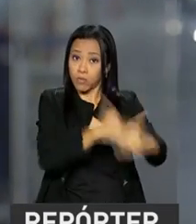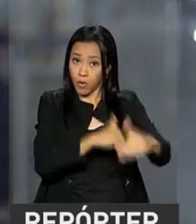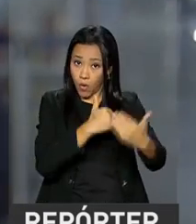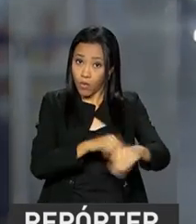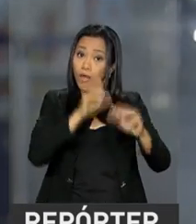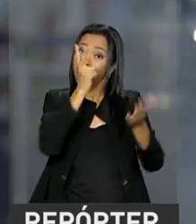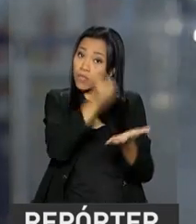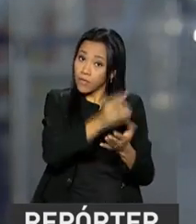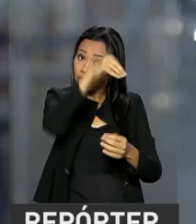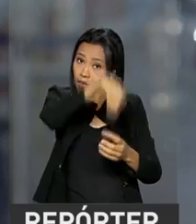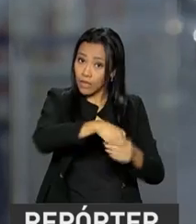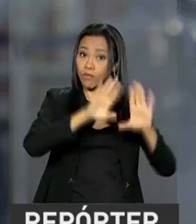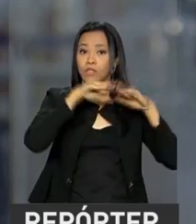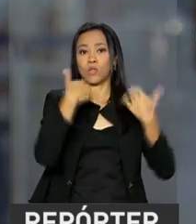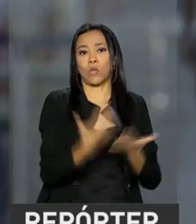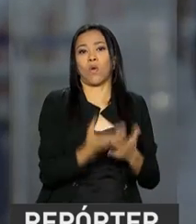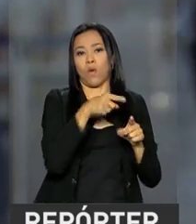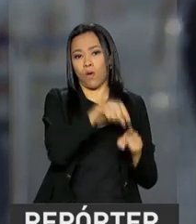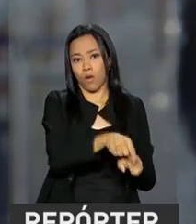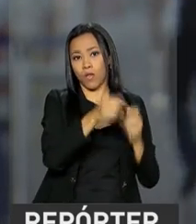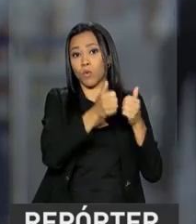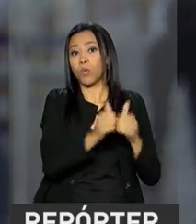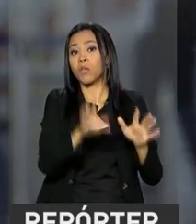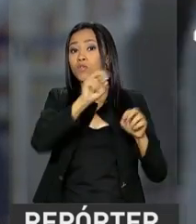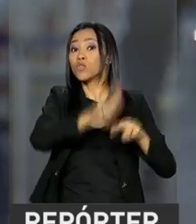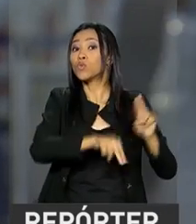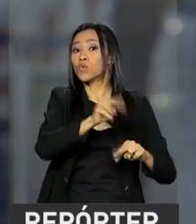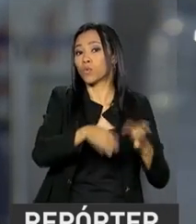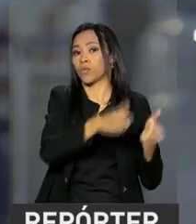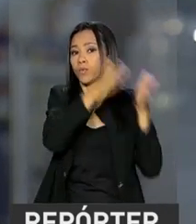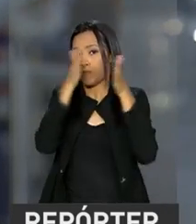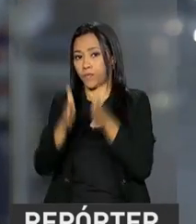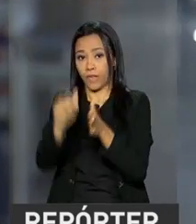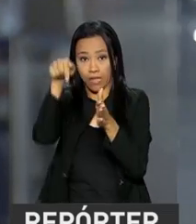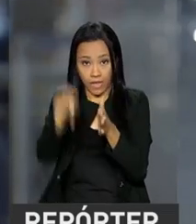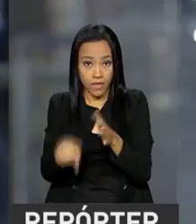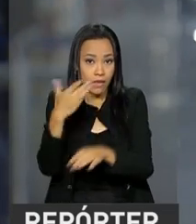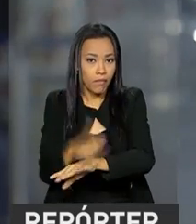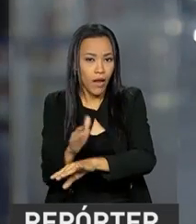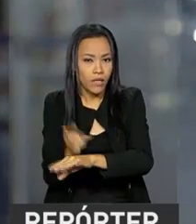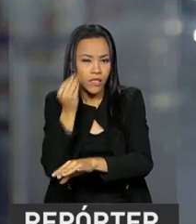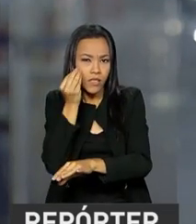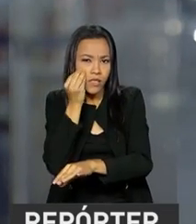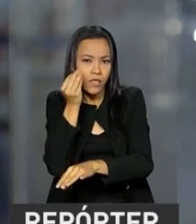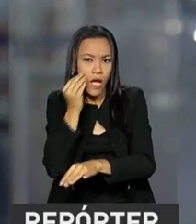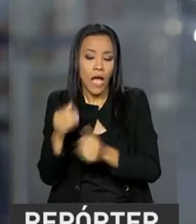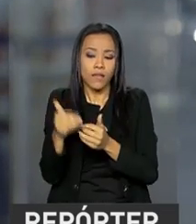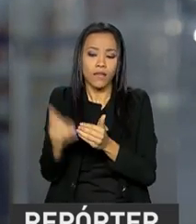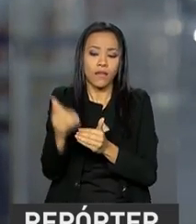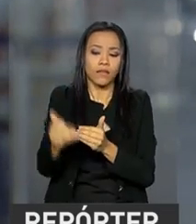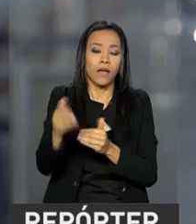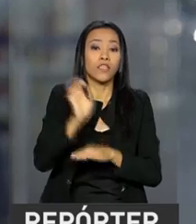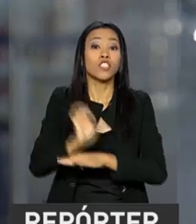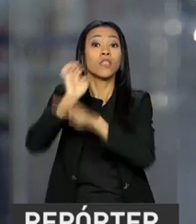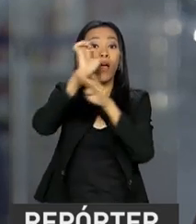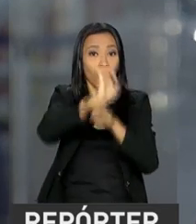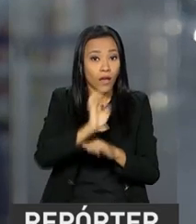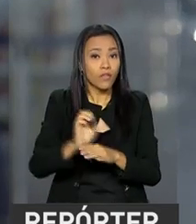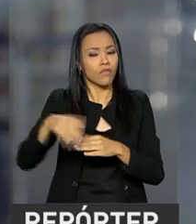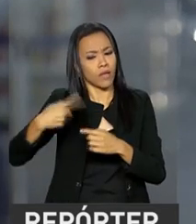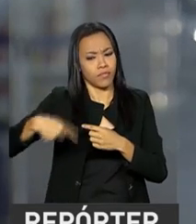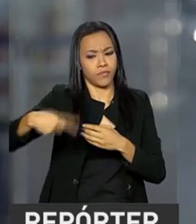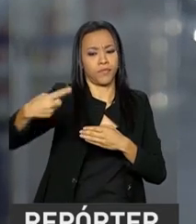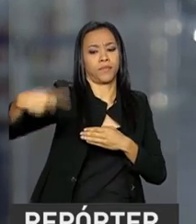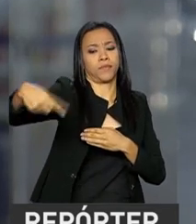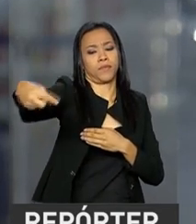na própria escola do aluno no começo de junho. Já na modalidade prática, as etapas estaduais vão acontecer ao longo